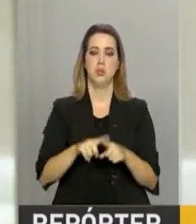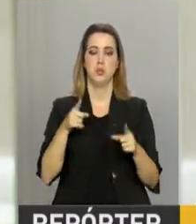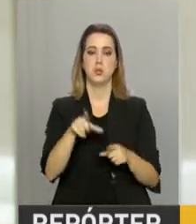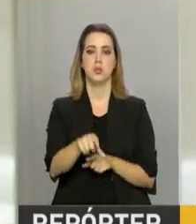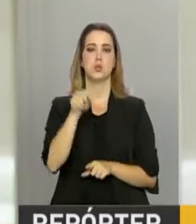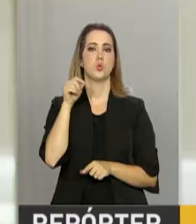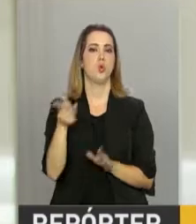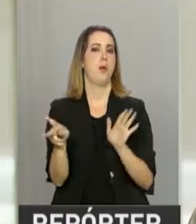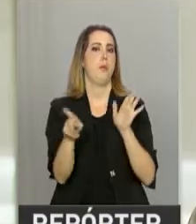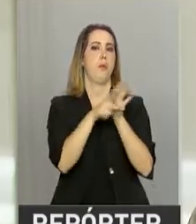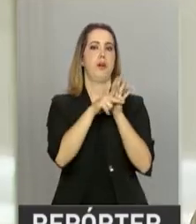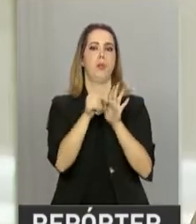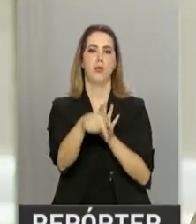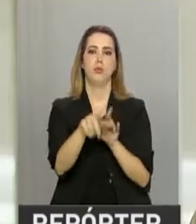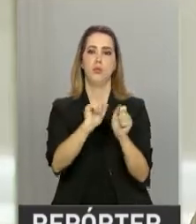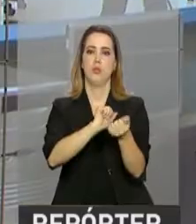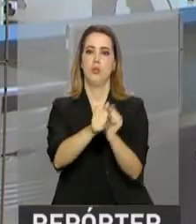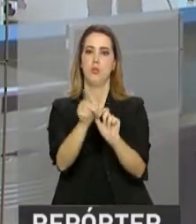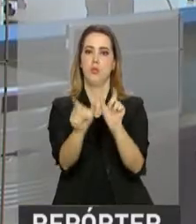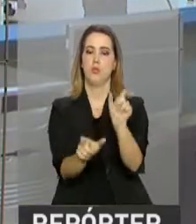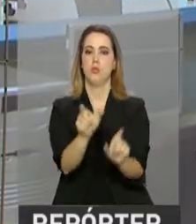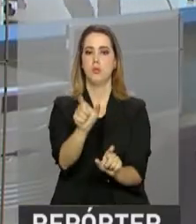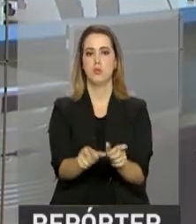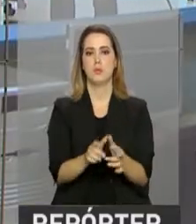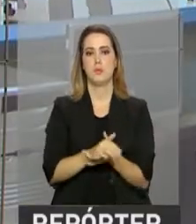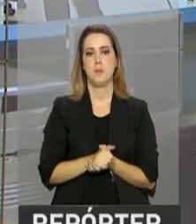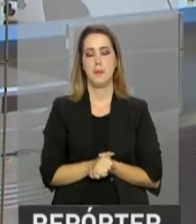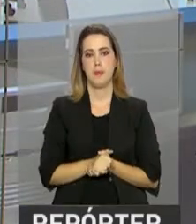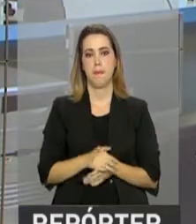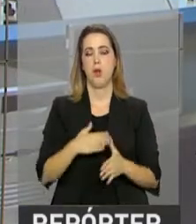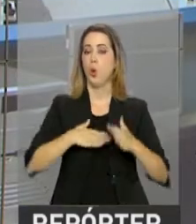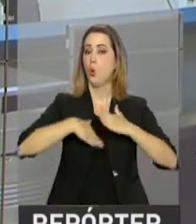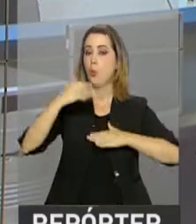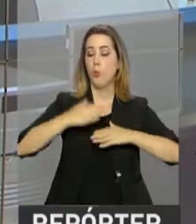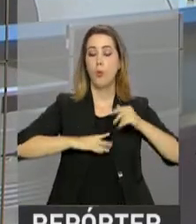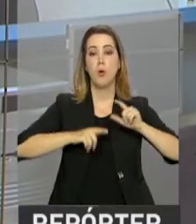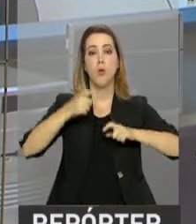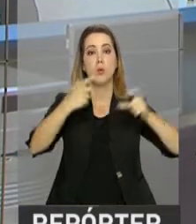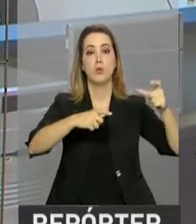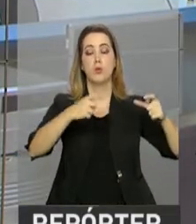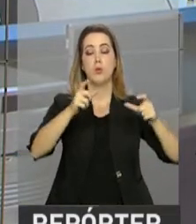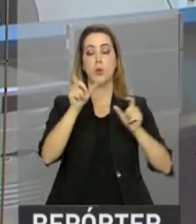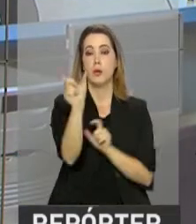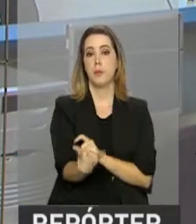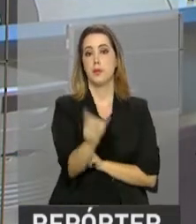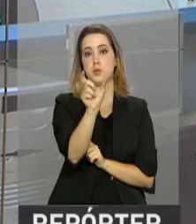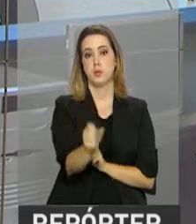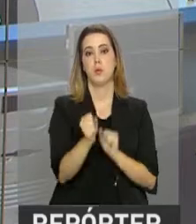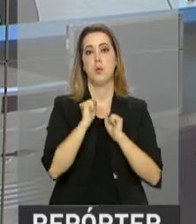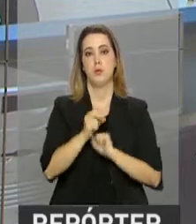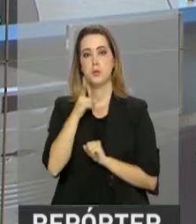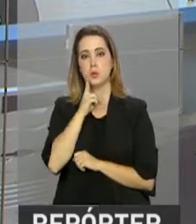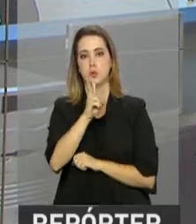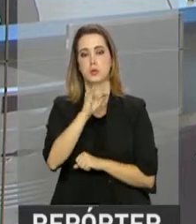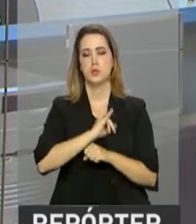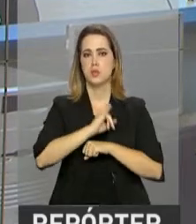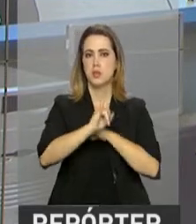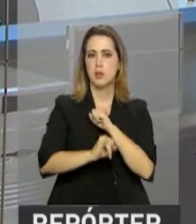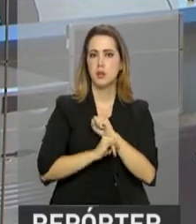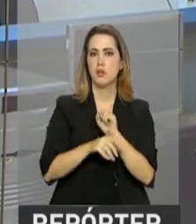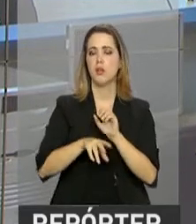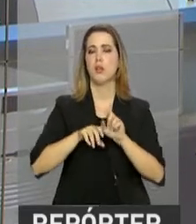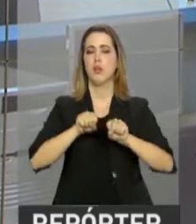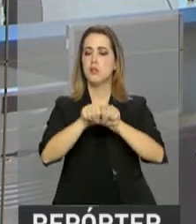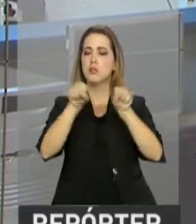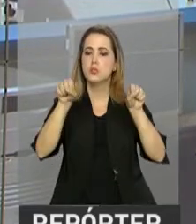a opção do atleta. O programa está aí para apoiá-lo. Qualquer pessoa pode ter acesso pela internet ao portal da Transparência para saber